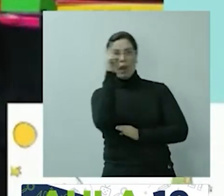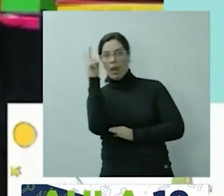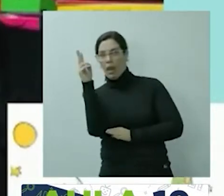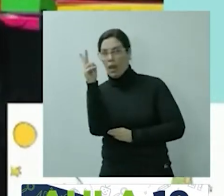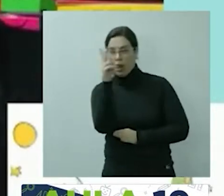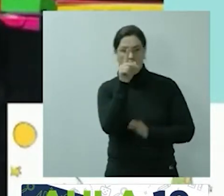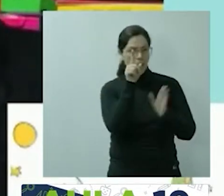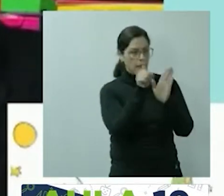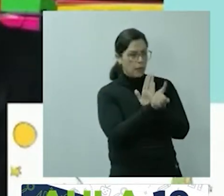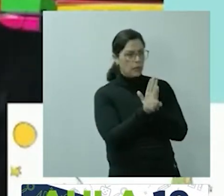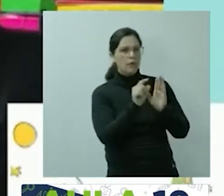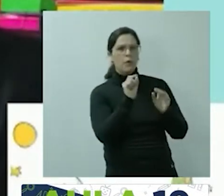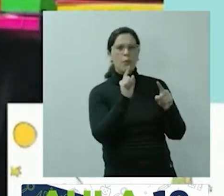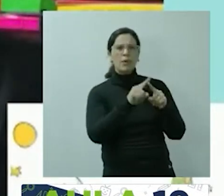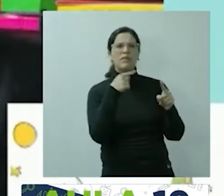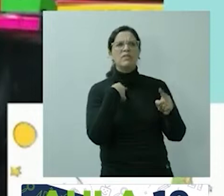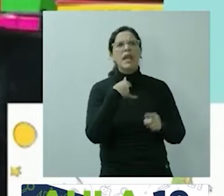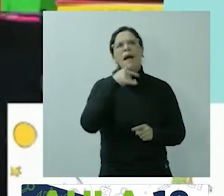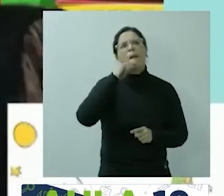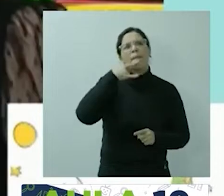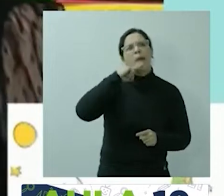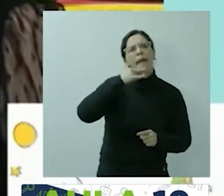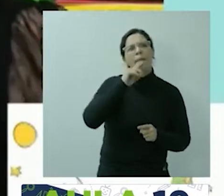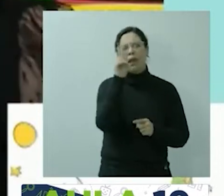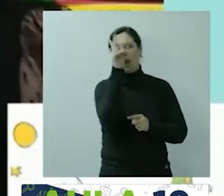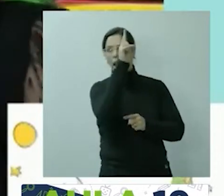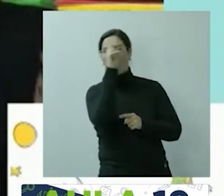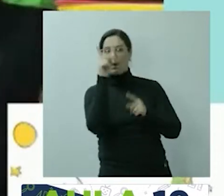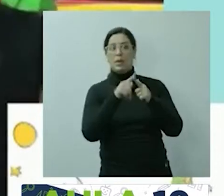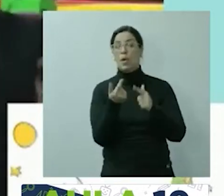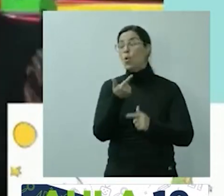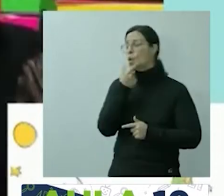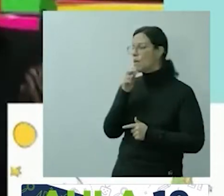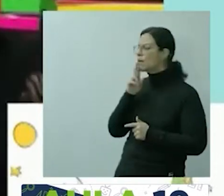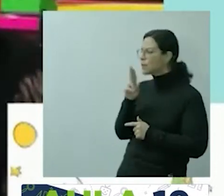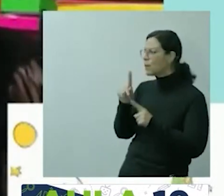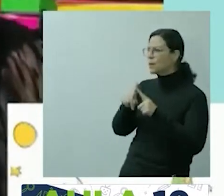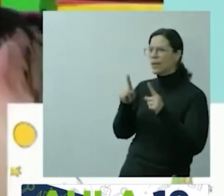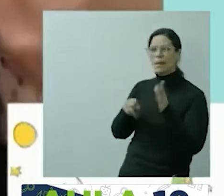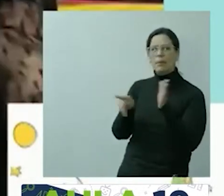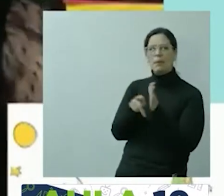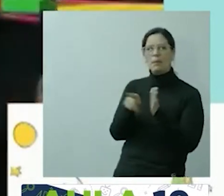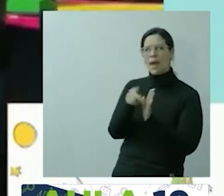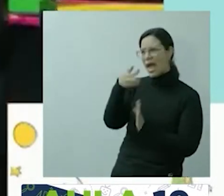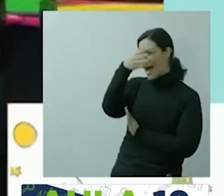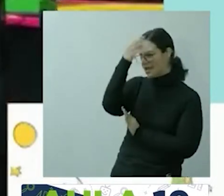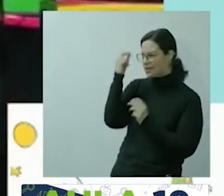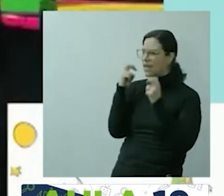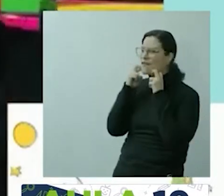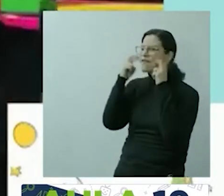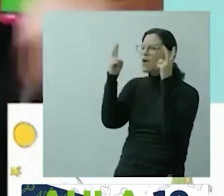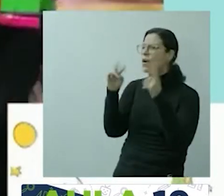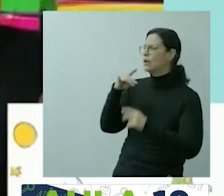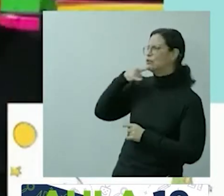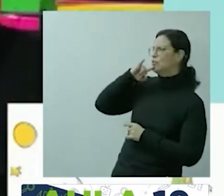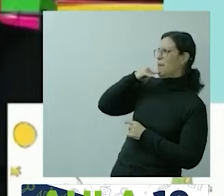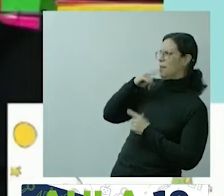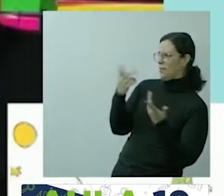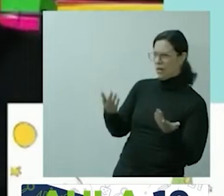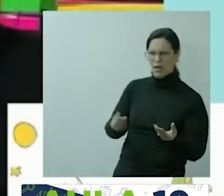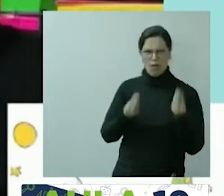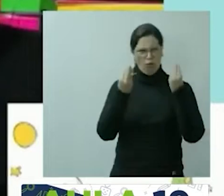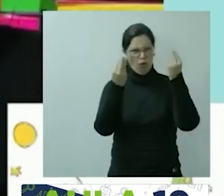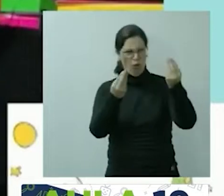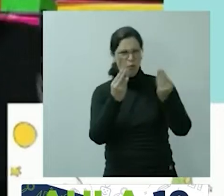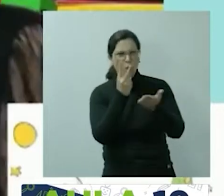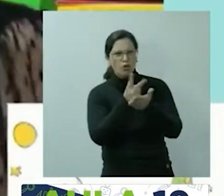aquele bêbado, perguntando por que você bebe, o bêbado dizia que bebia para esquecer da vergonha de beber. Olha, onde